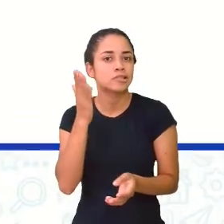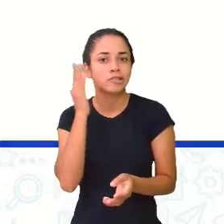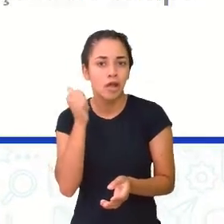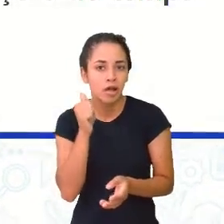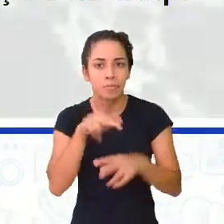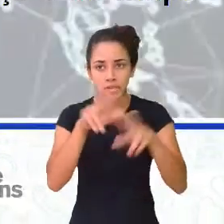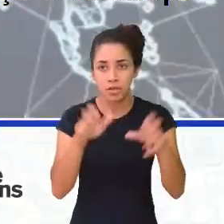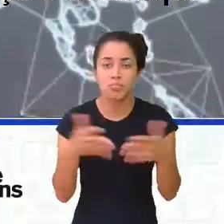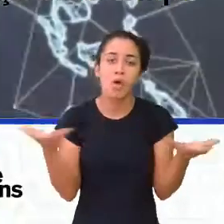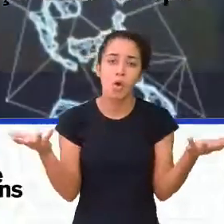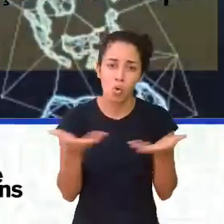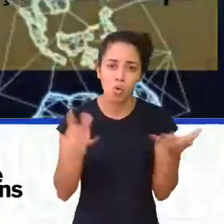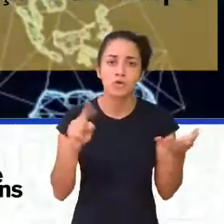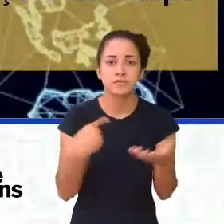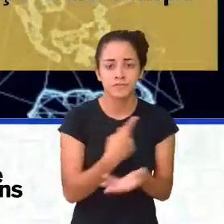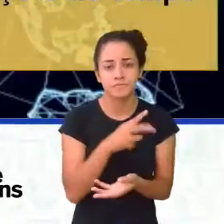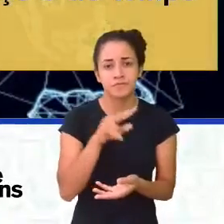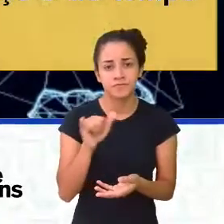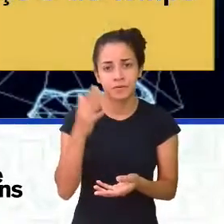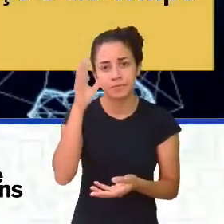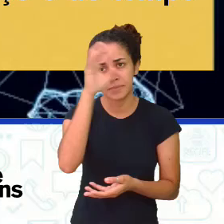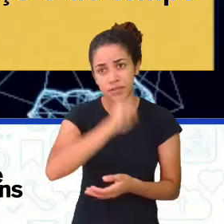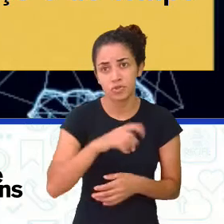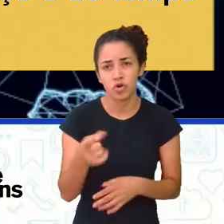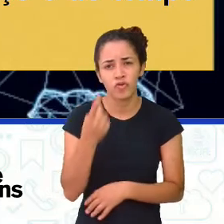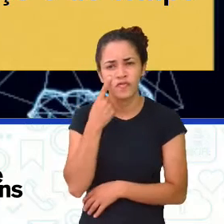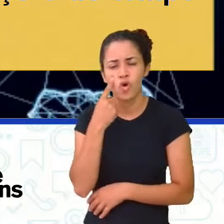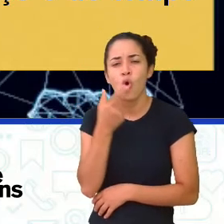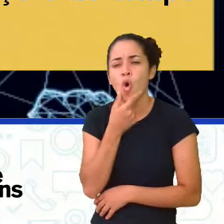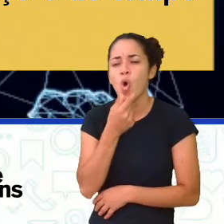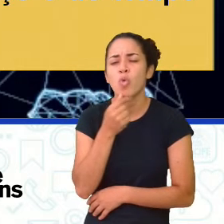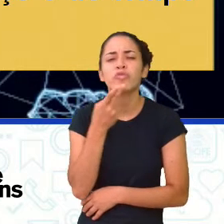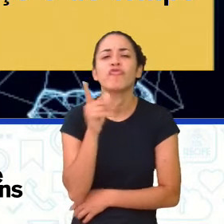hoje, beleza? Então olha o que é que o Milton Santos diz aqui